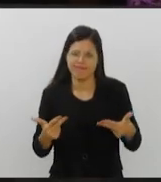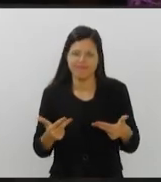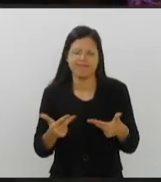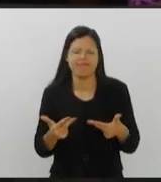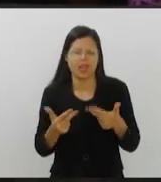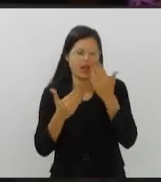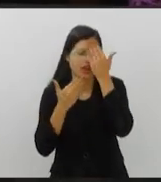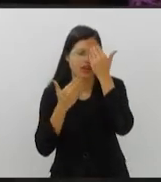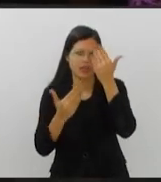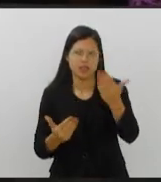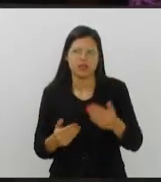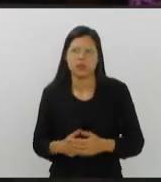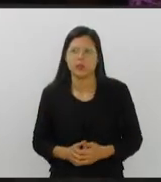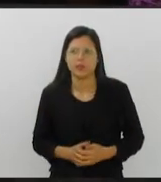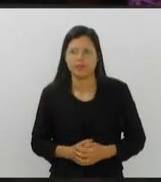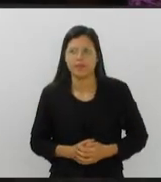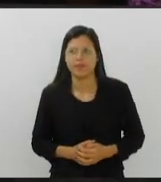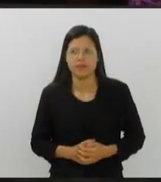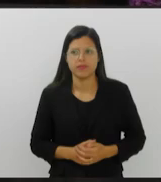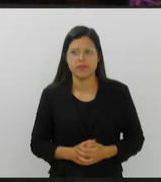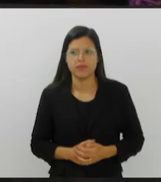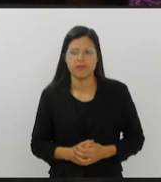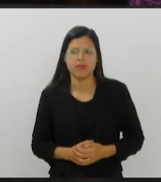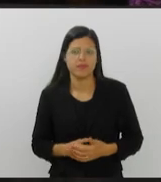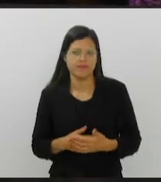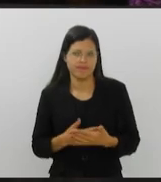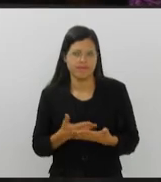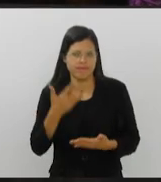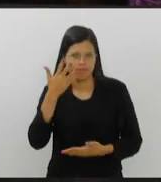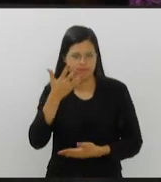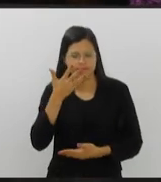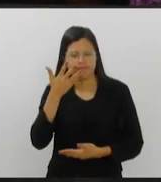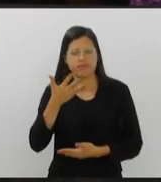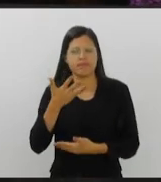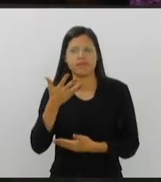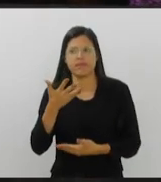agradeço muito. E, dita essas palavras, né,